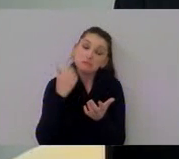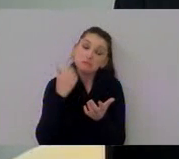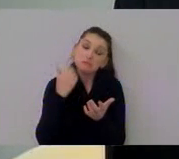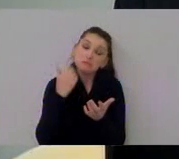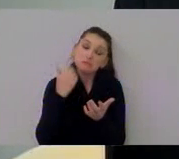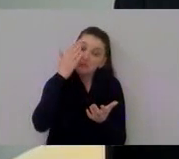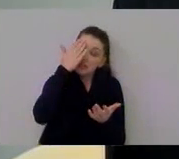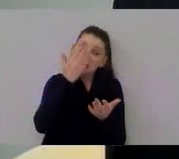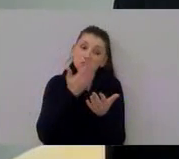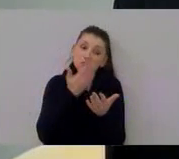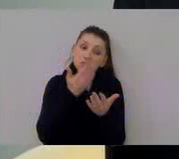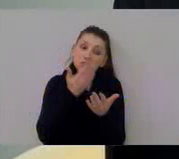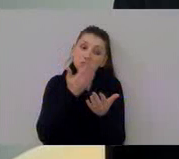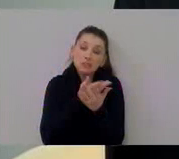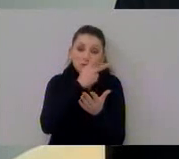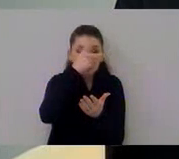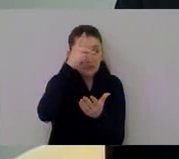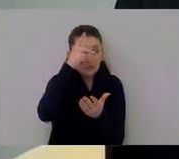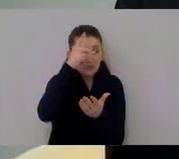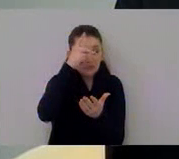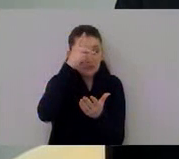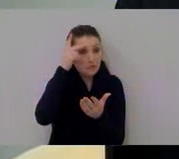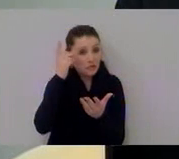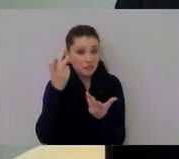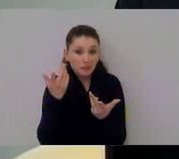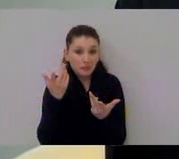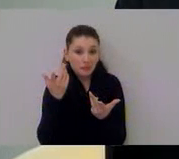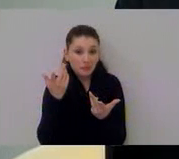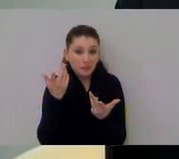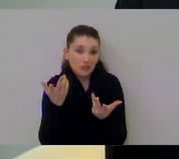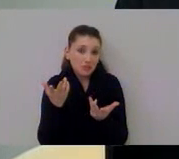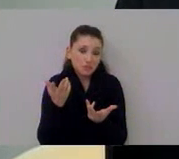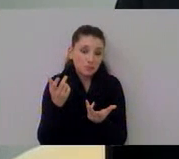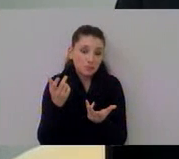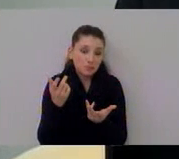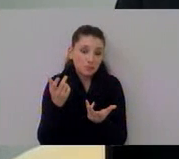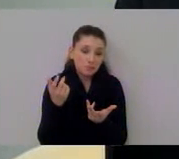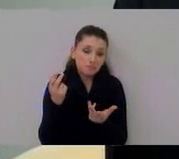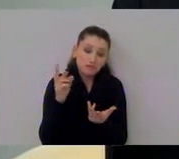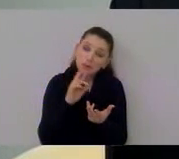posição e ter mais uma agilidade